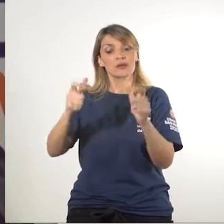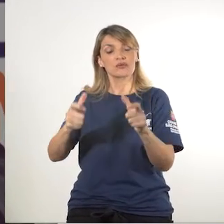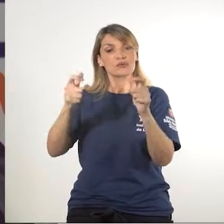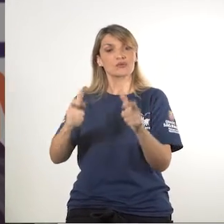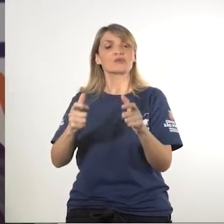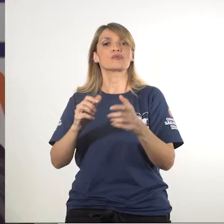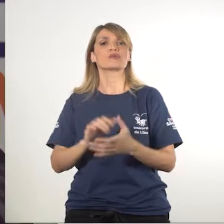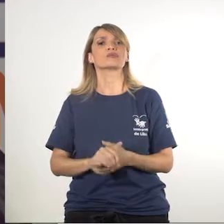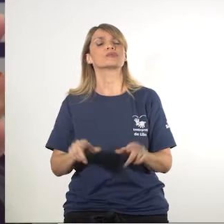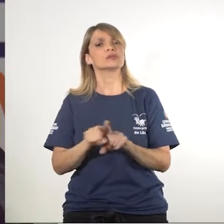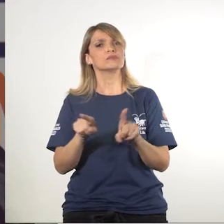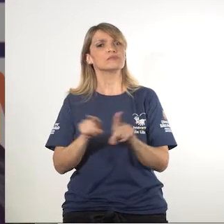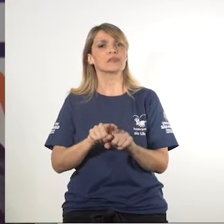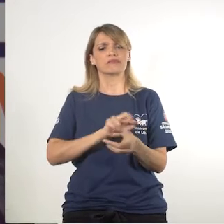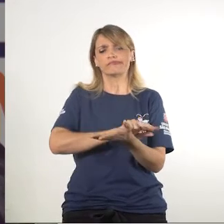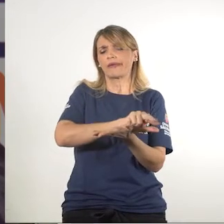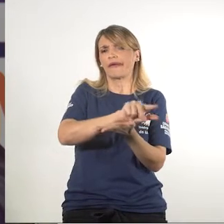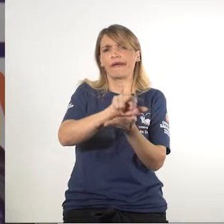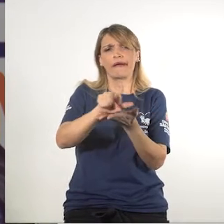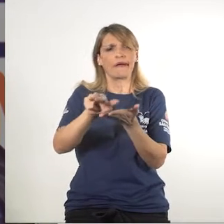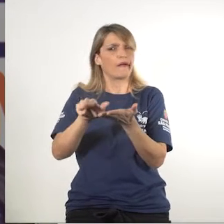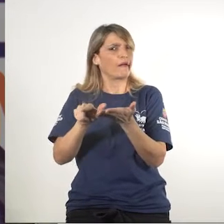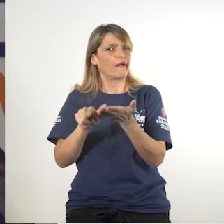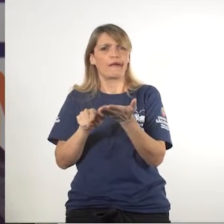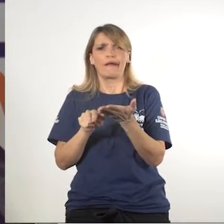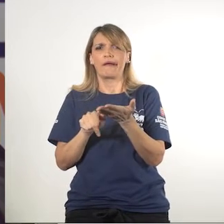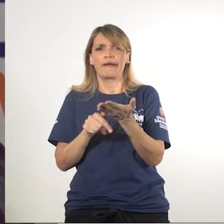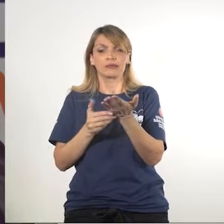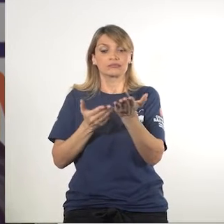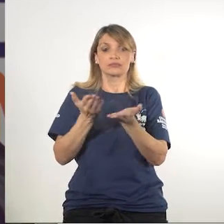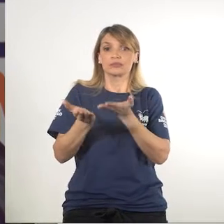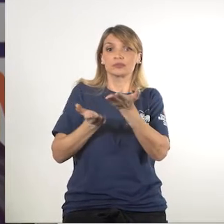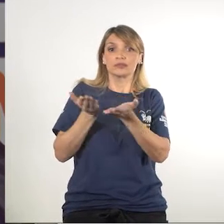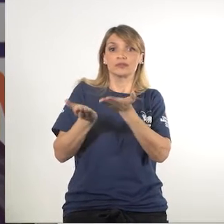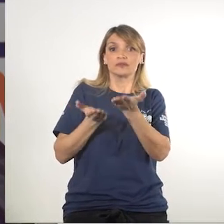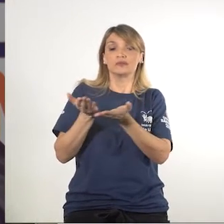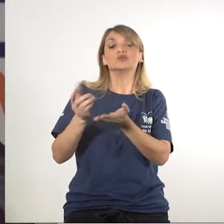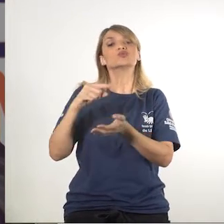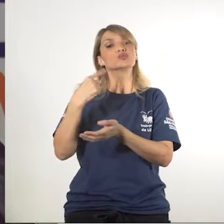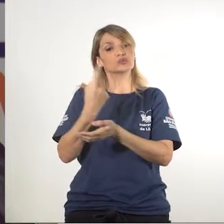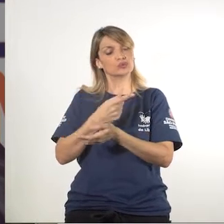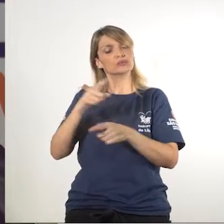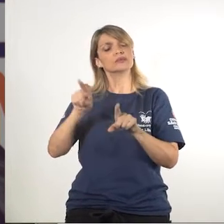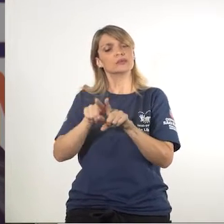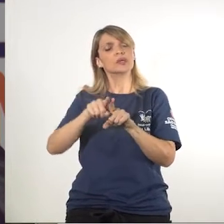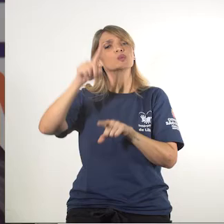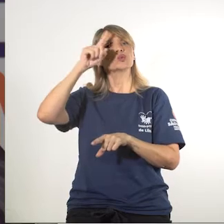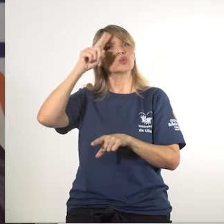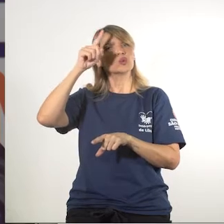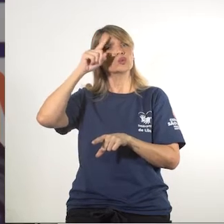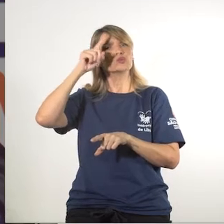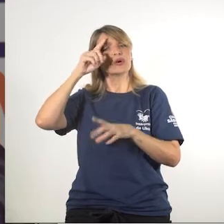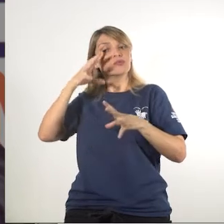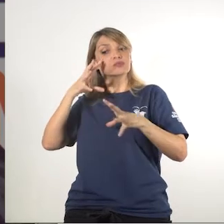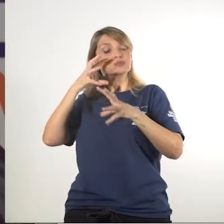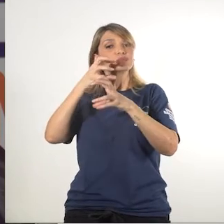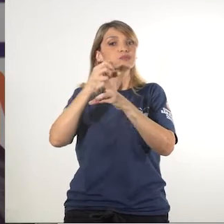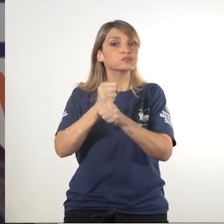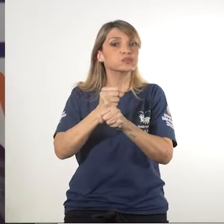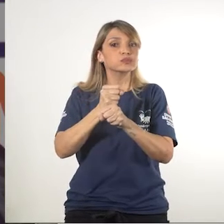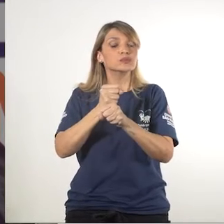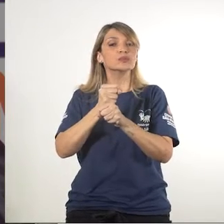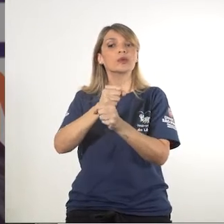presenciais, enfim, é uma série de serviços, e nós medimos também, dia após dia, a quantidade de emissão de